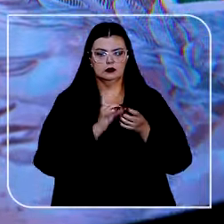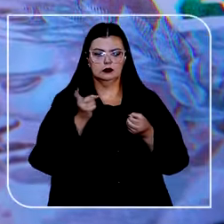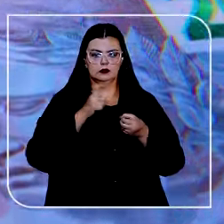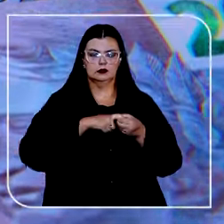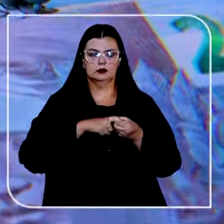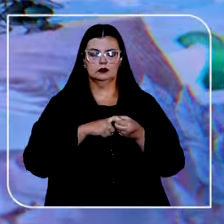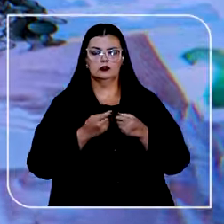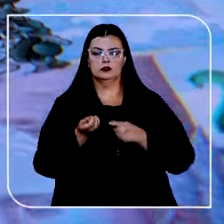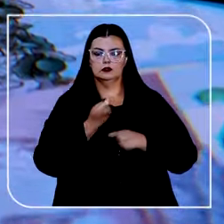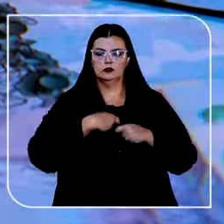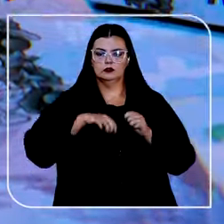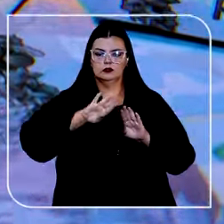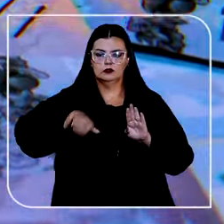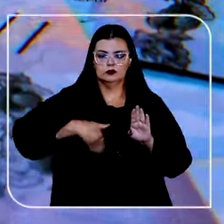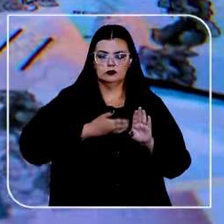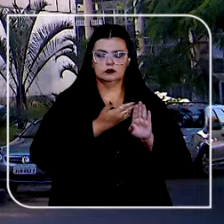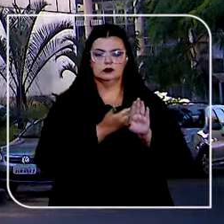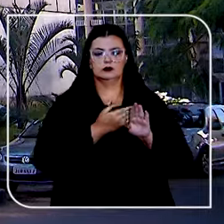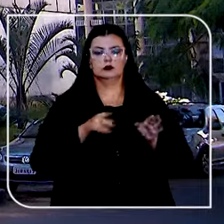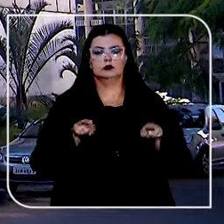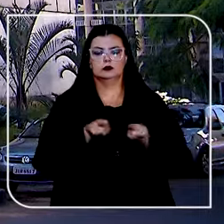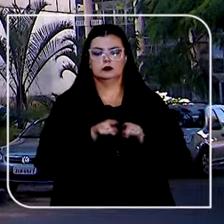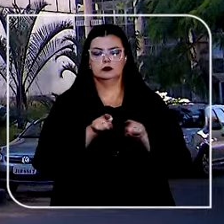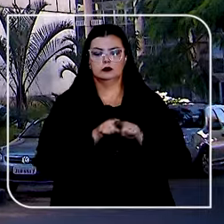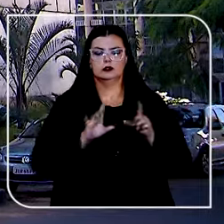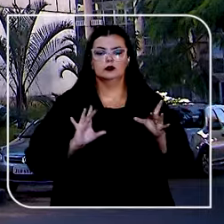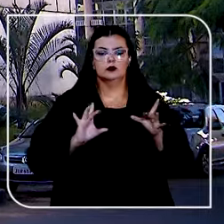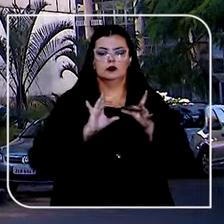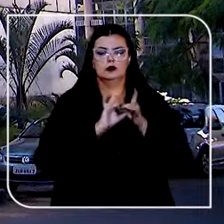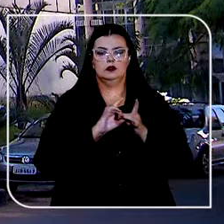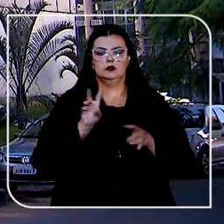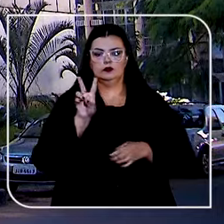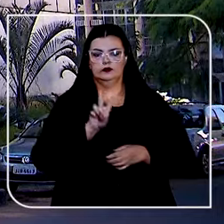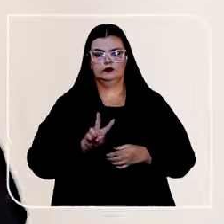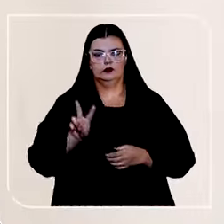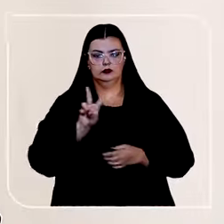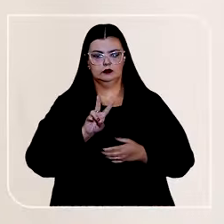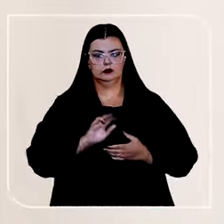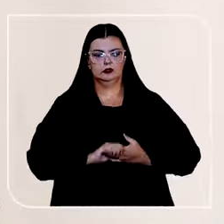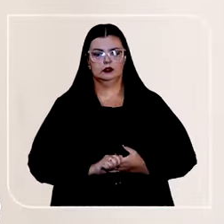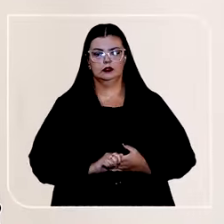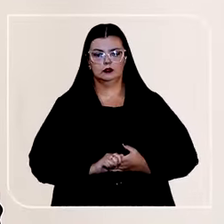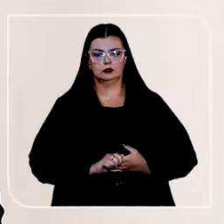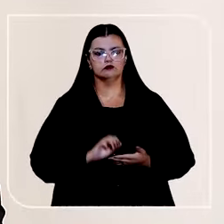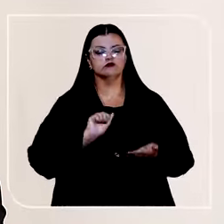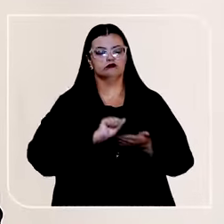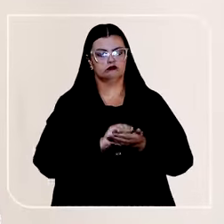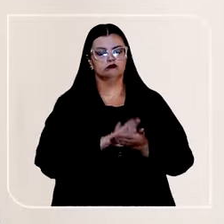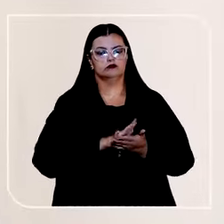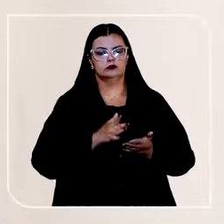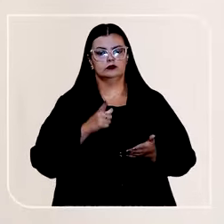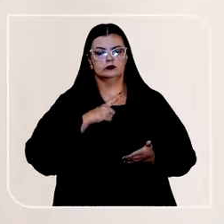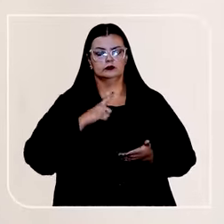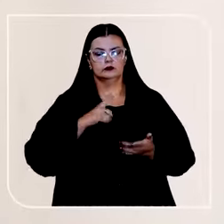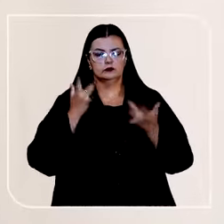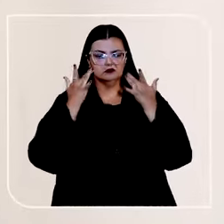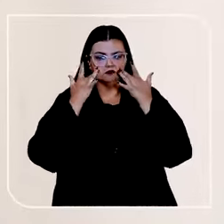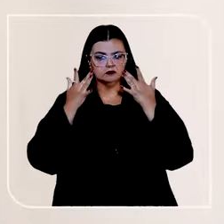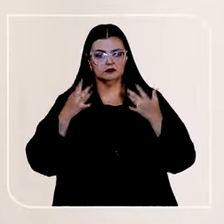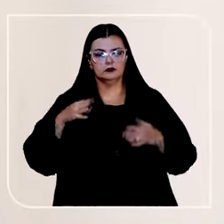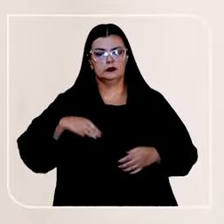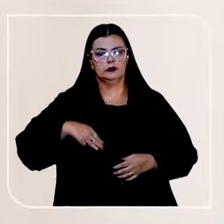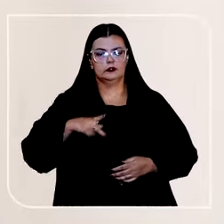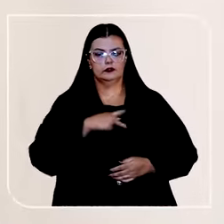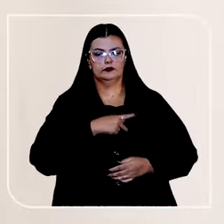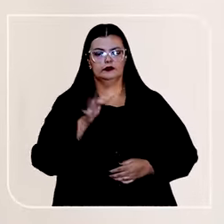ativa e lavagem de dinheiro no âmbito da operação conexão Venezuela a operação foi deflagrada pelo Ministério Público